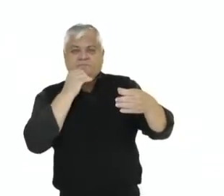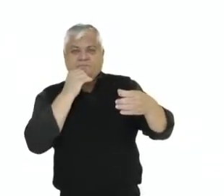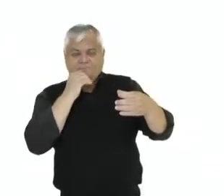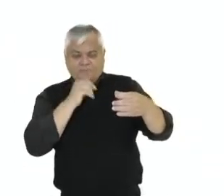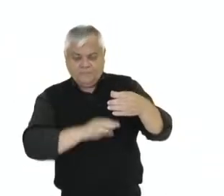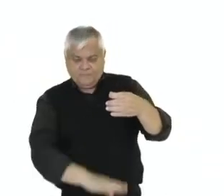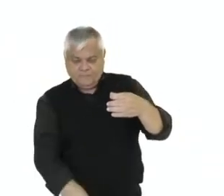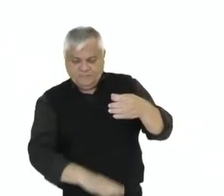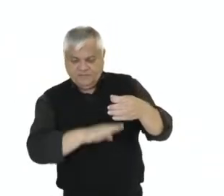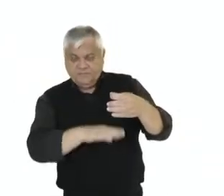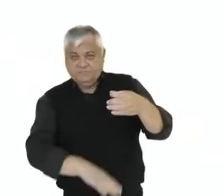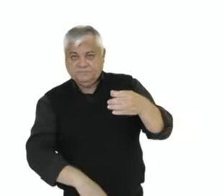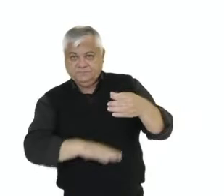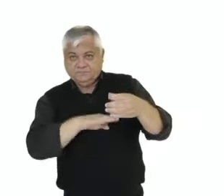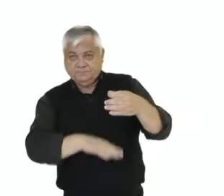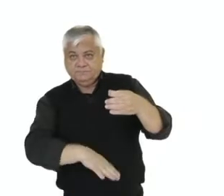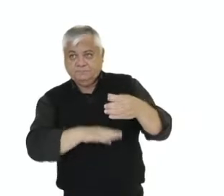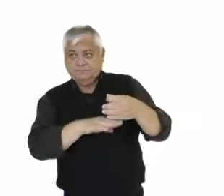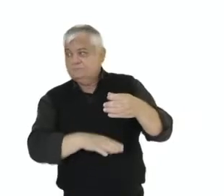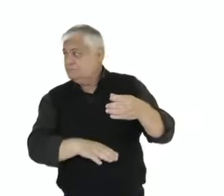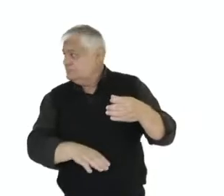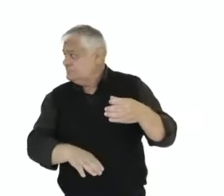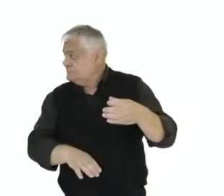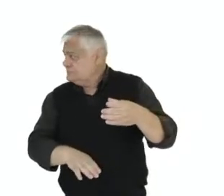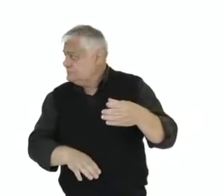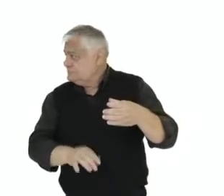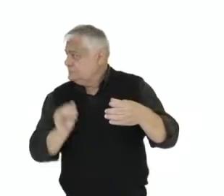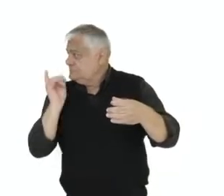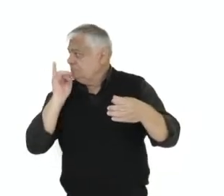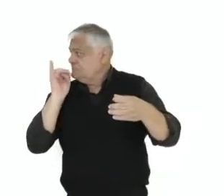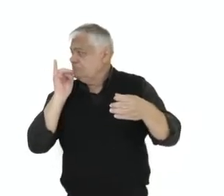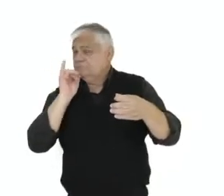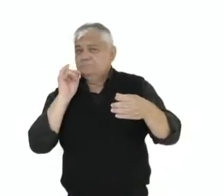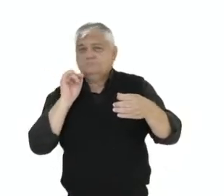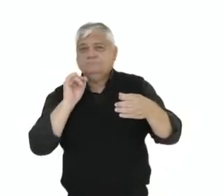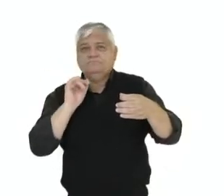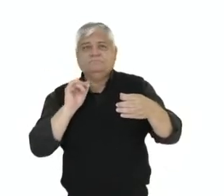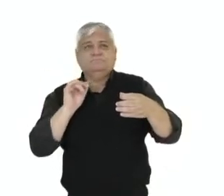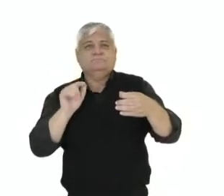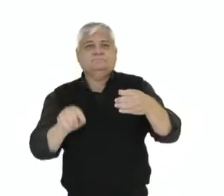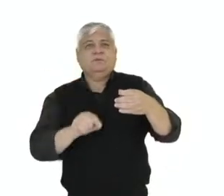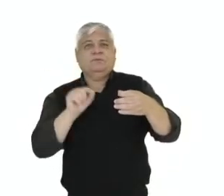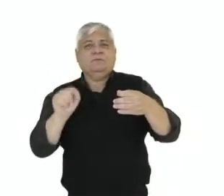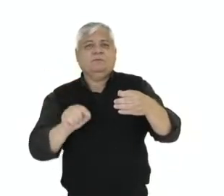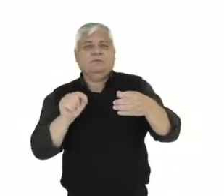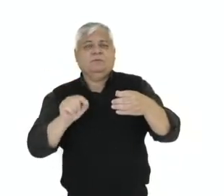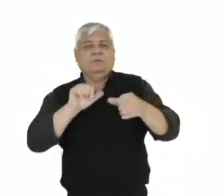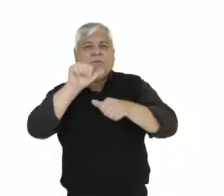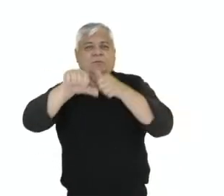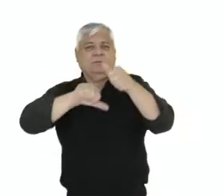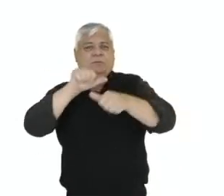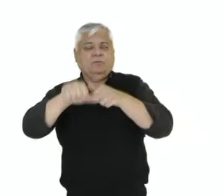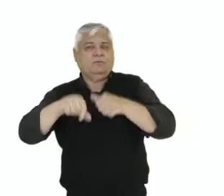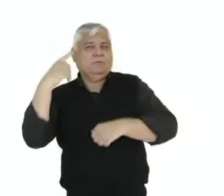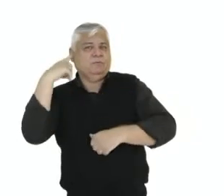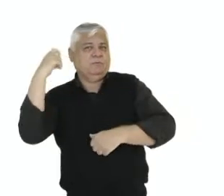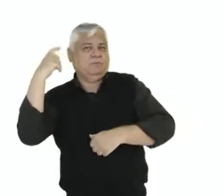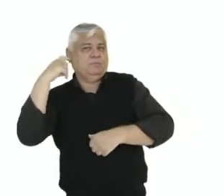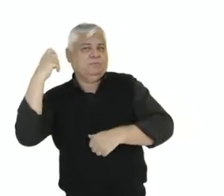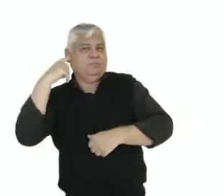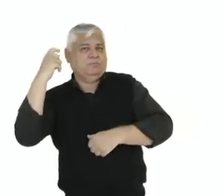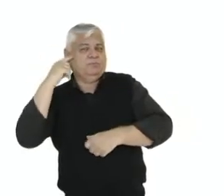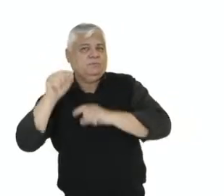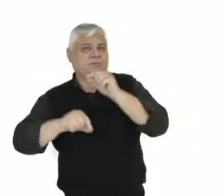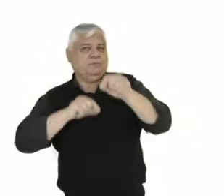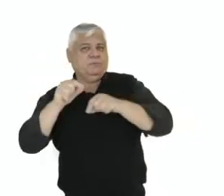e soltando-a. Ao bater no solo, parte da energia armazenada se transforma em energia sonora. Essa energia armazenada